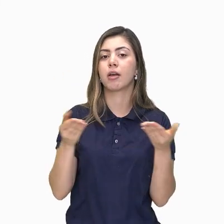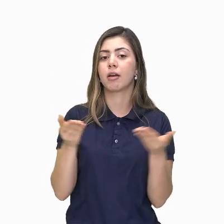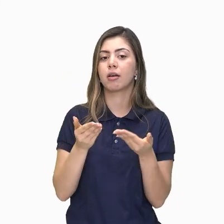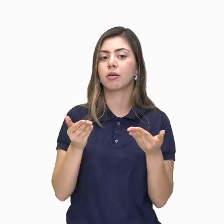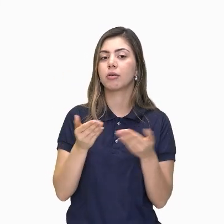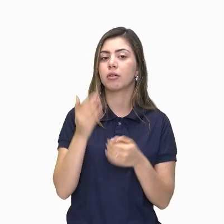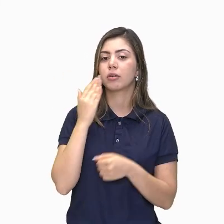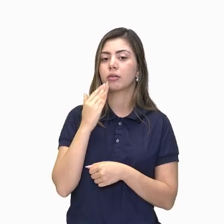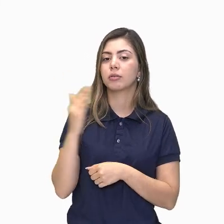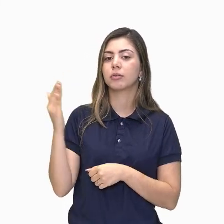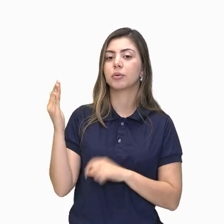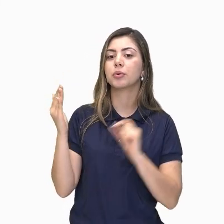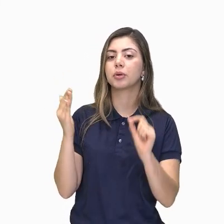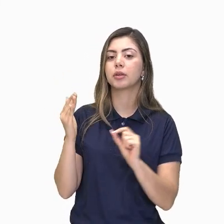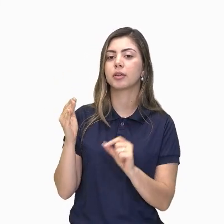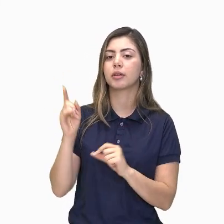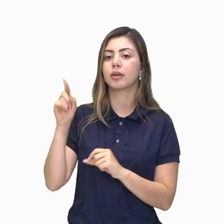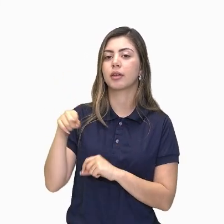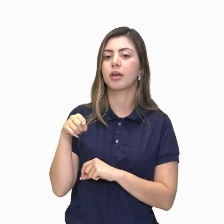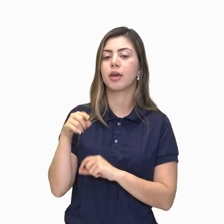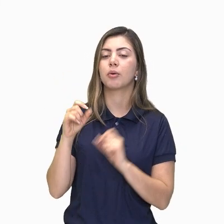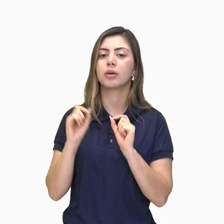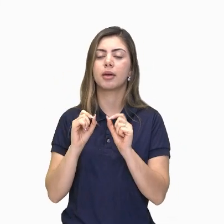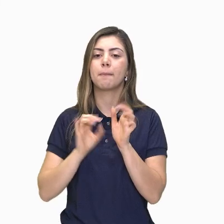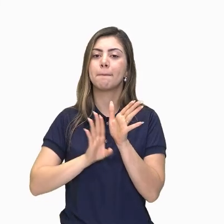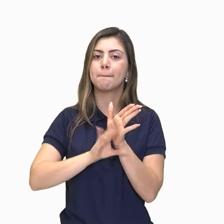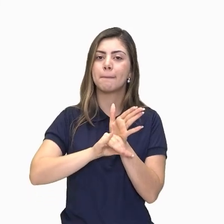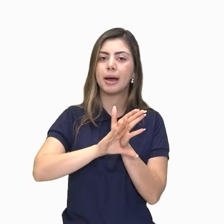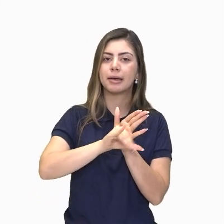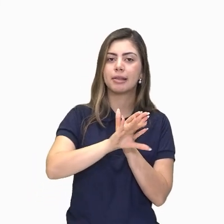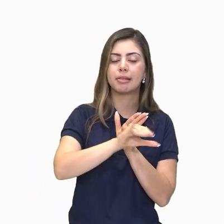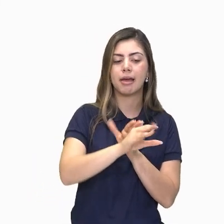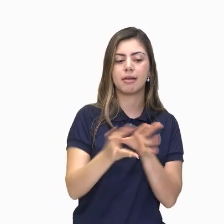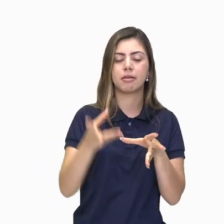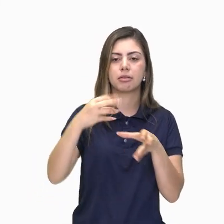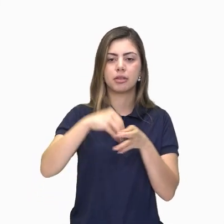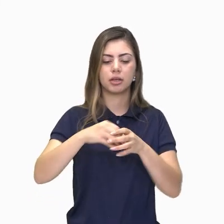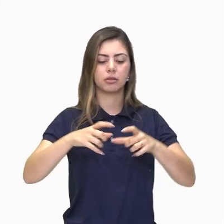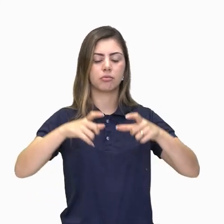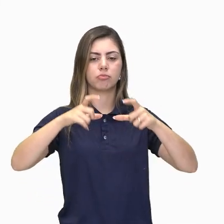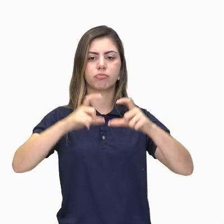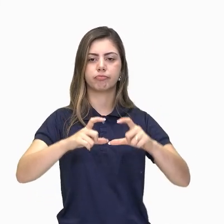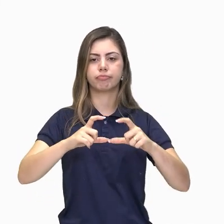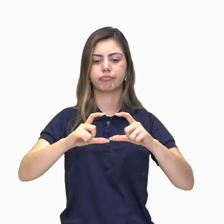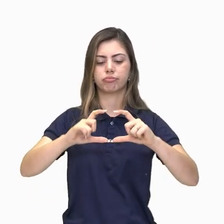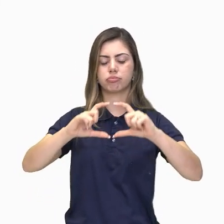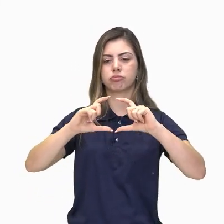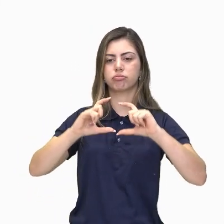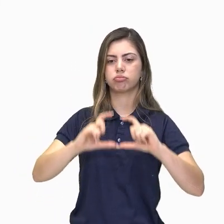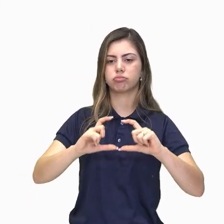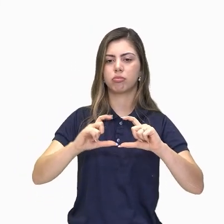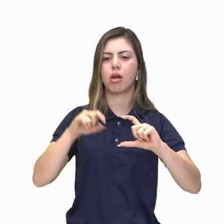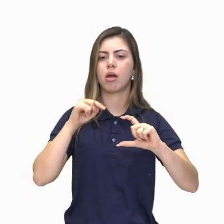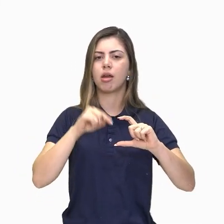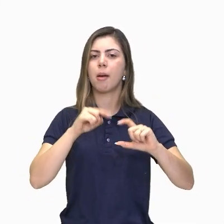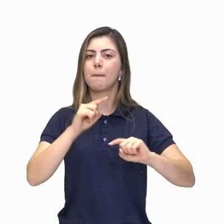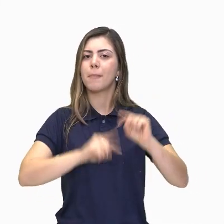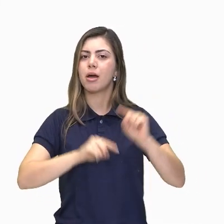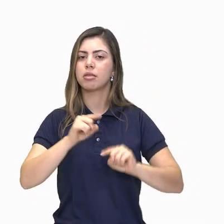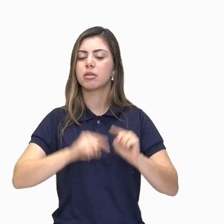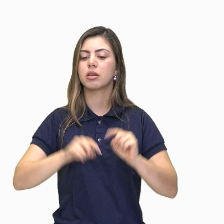do penicillium e as bactérias em uma placa de Petri. Nessa placa de Petri é um instrumento utilizado